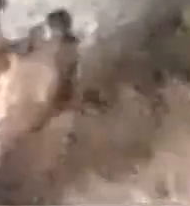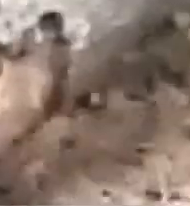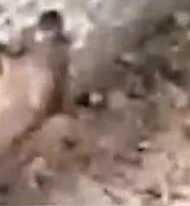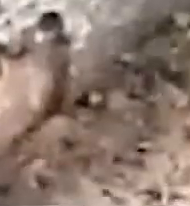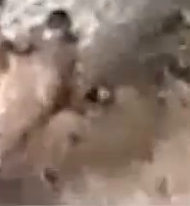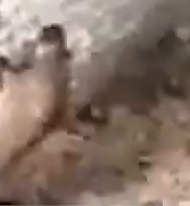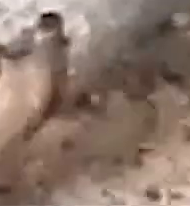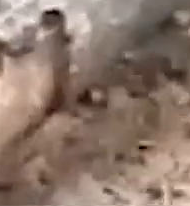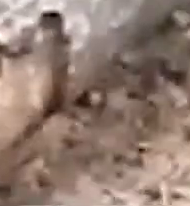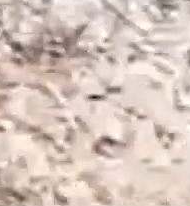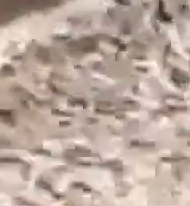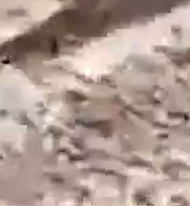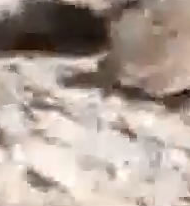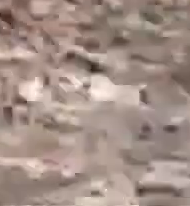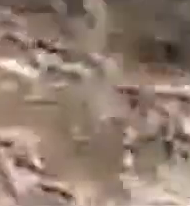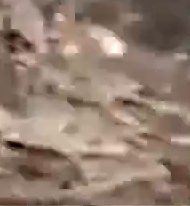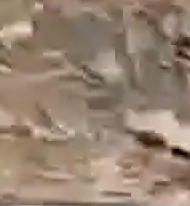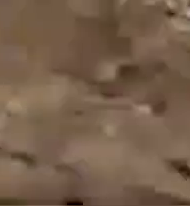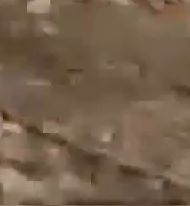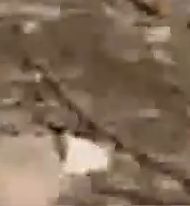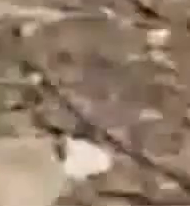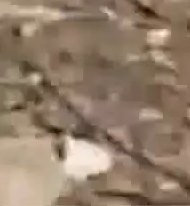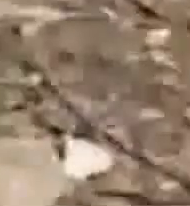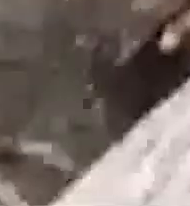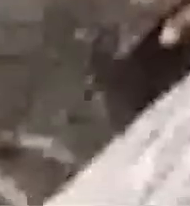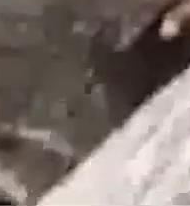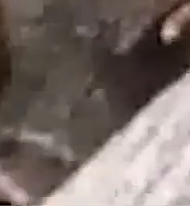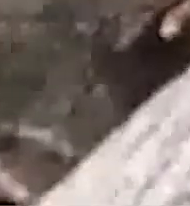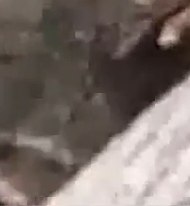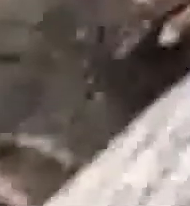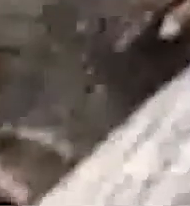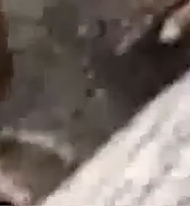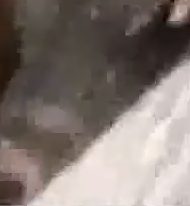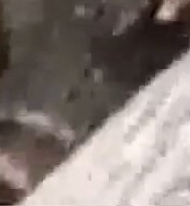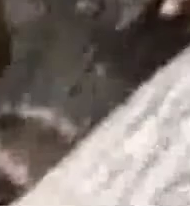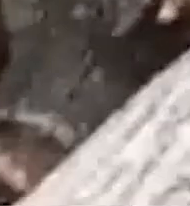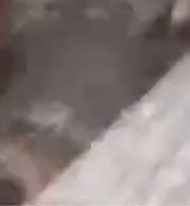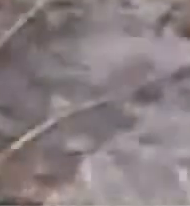eu já aconteceu de brinquedo